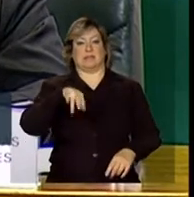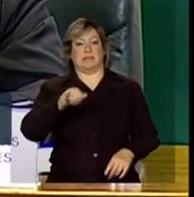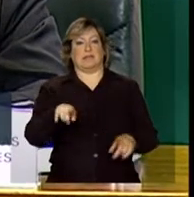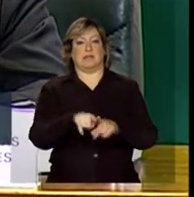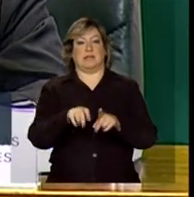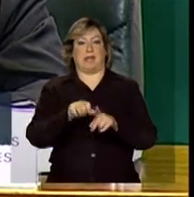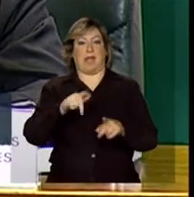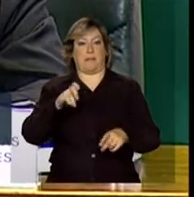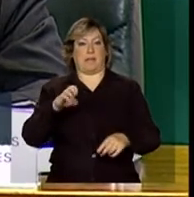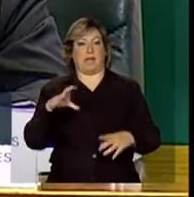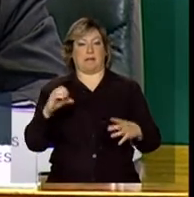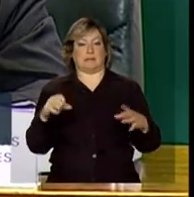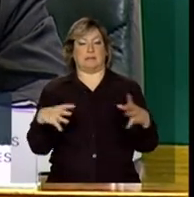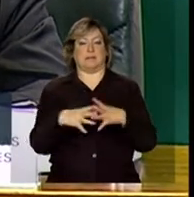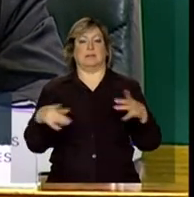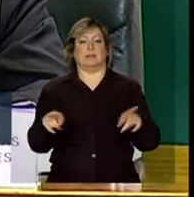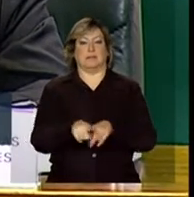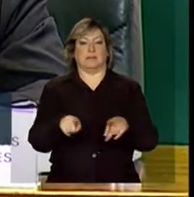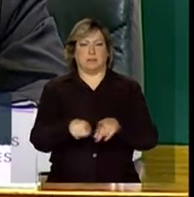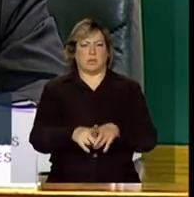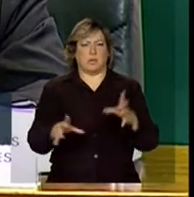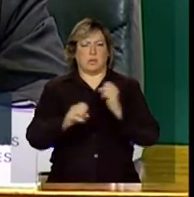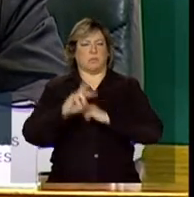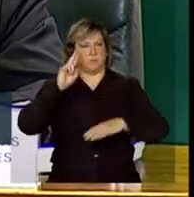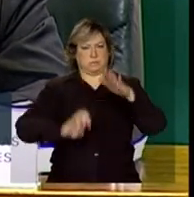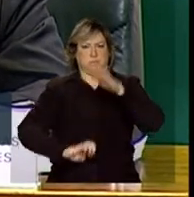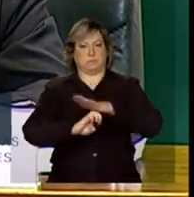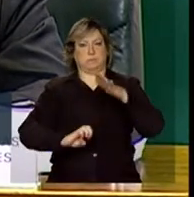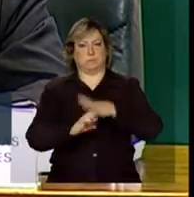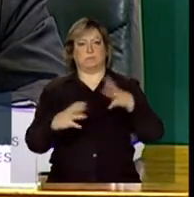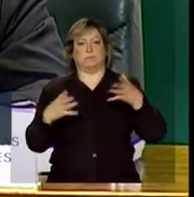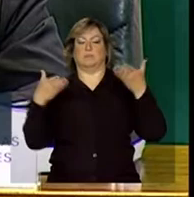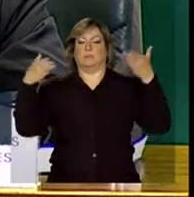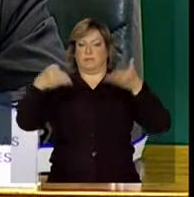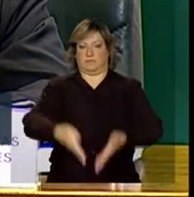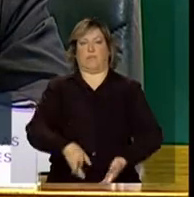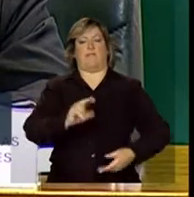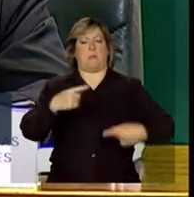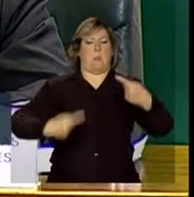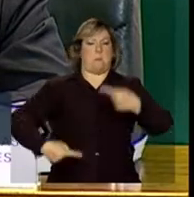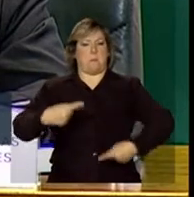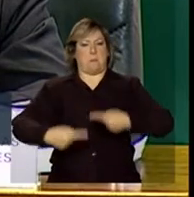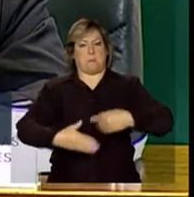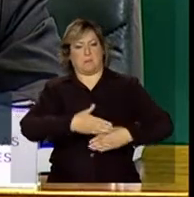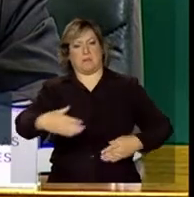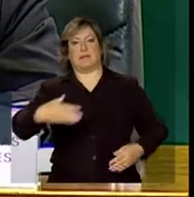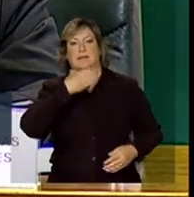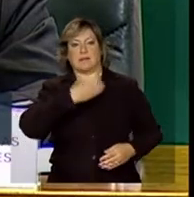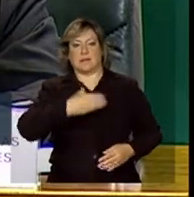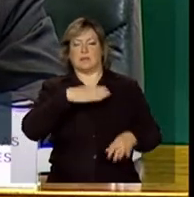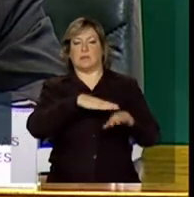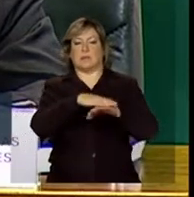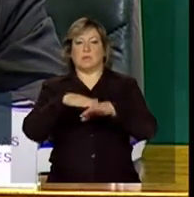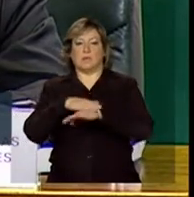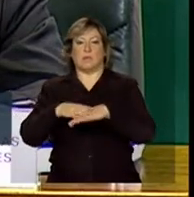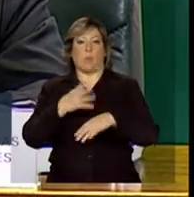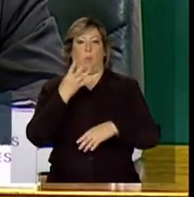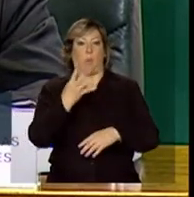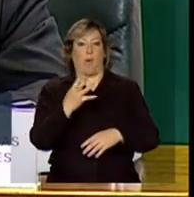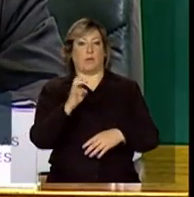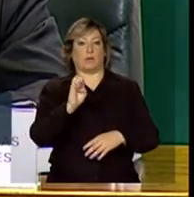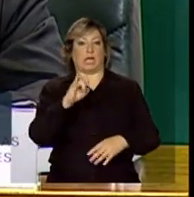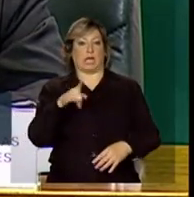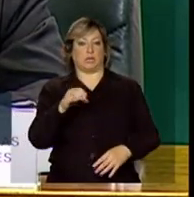deverá reunir entre 400 e 500 empresários do Bloco As discussões do fórum serão organizadas em torno de quatro eixos